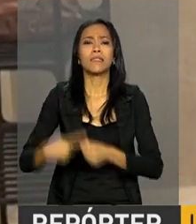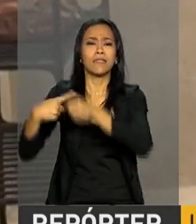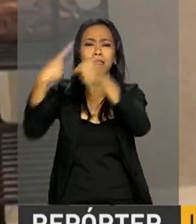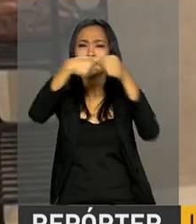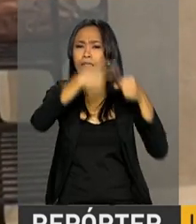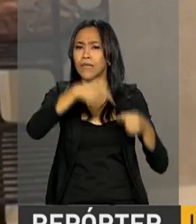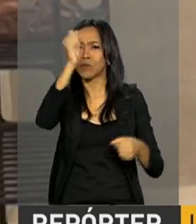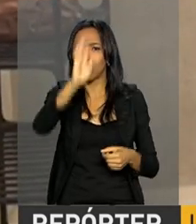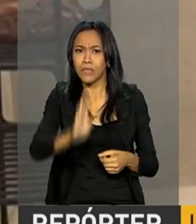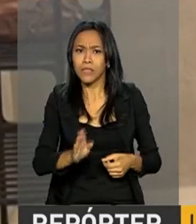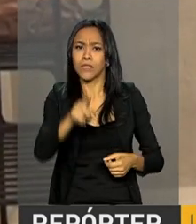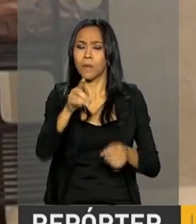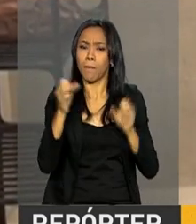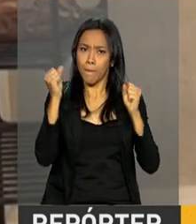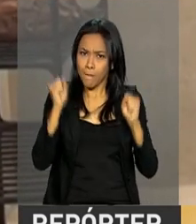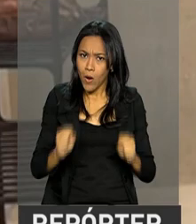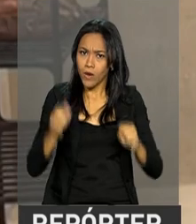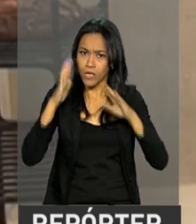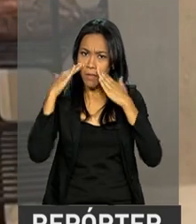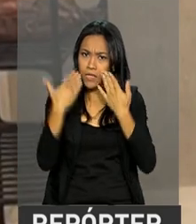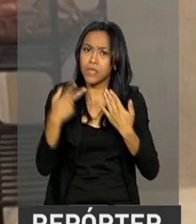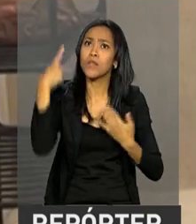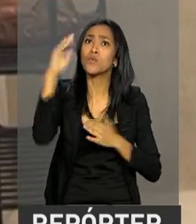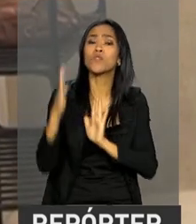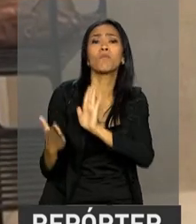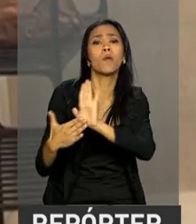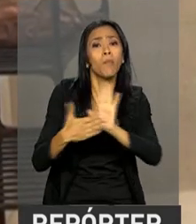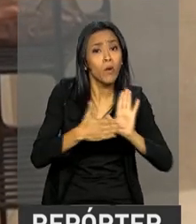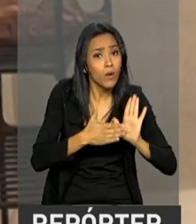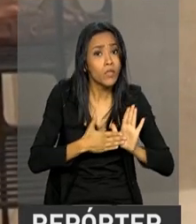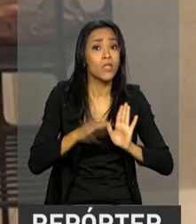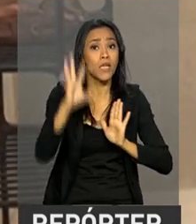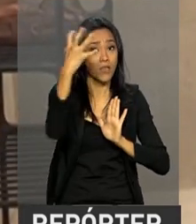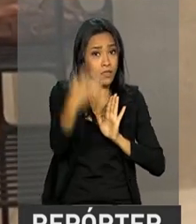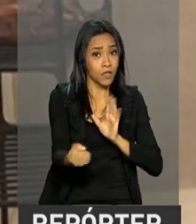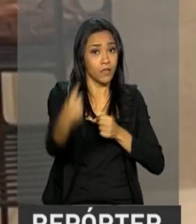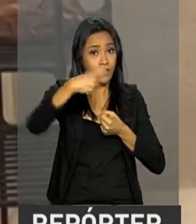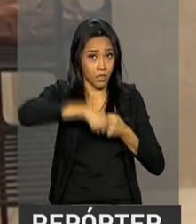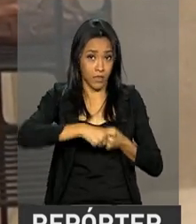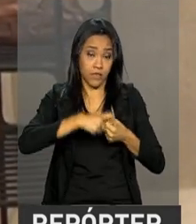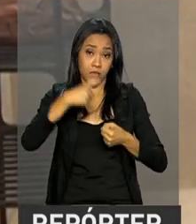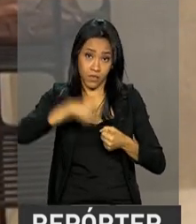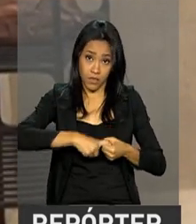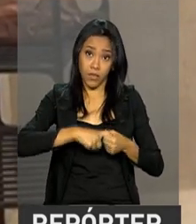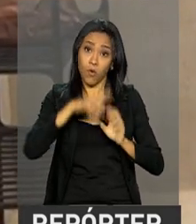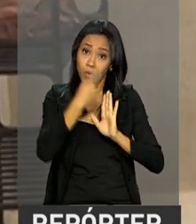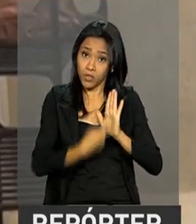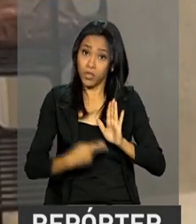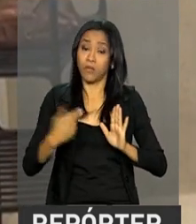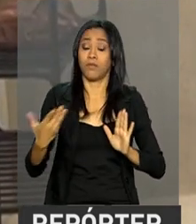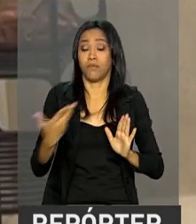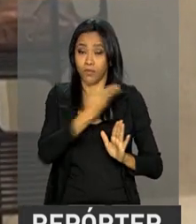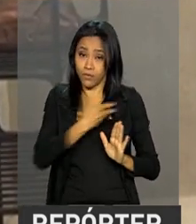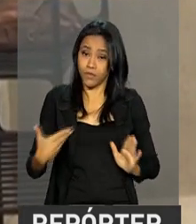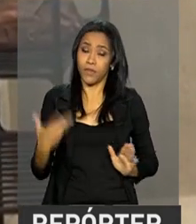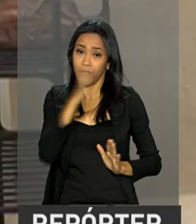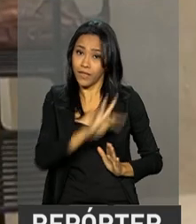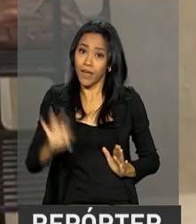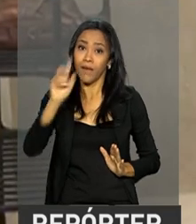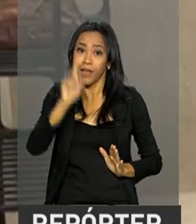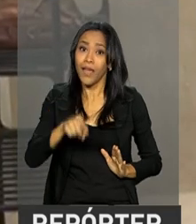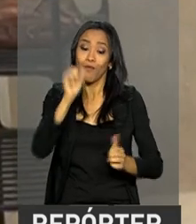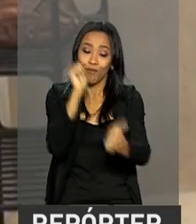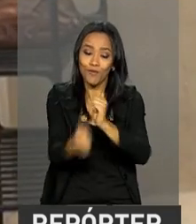brasil possam apresentar as suas propostas esse programa é que tem o futebol a maior paixão